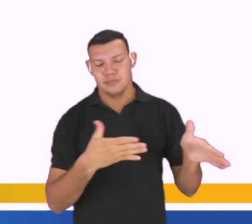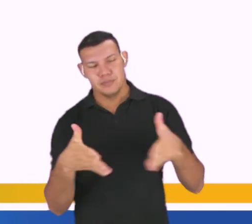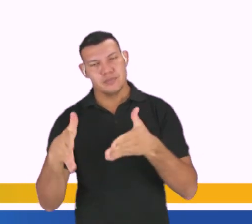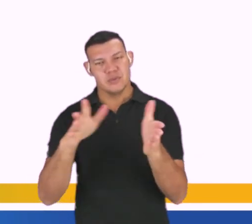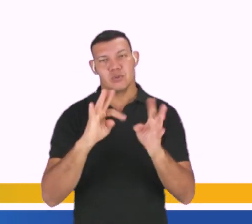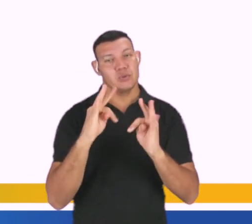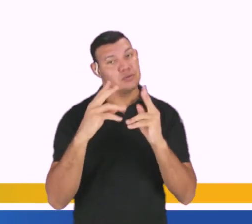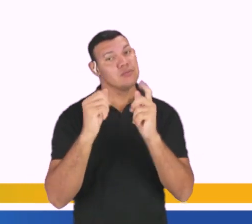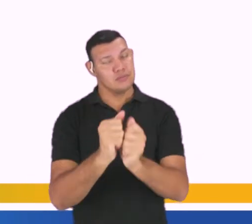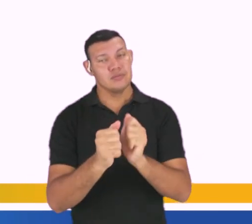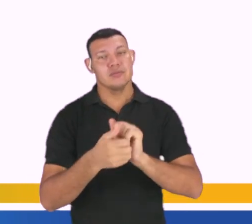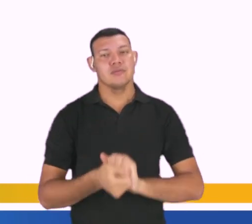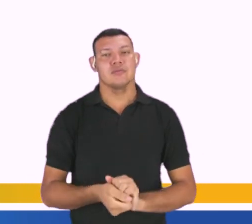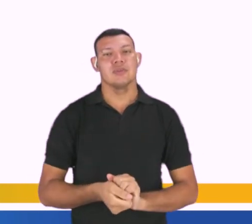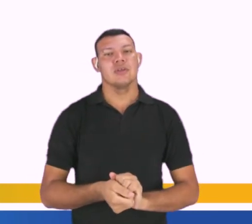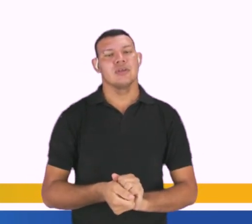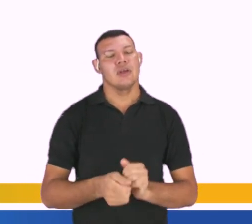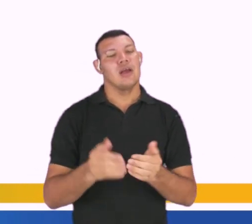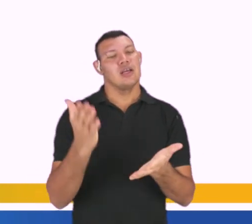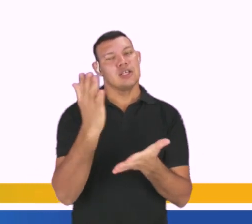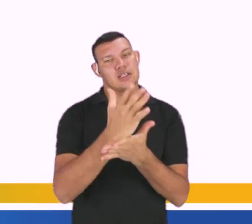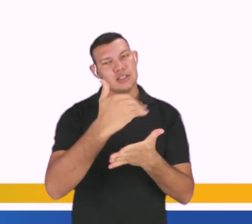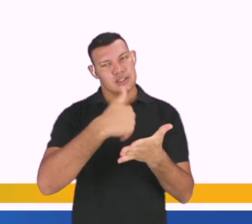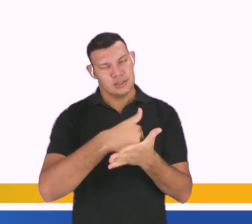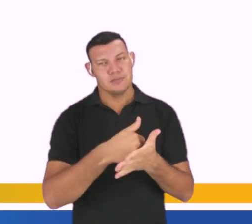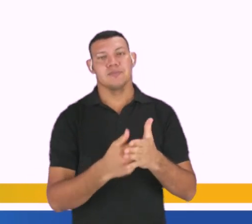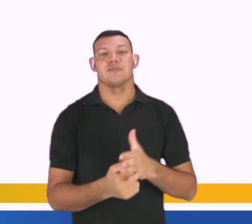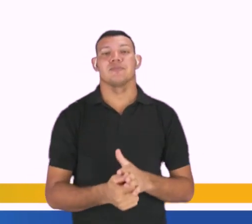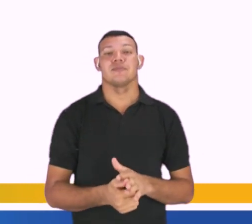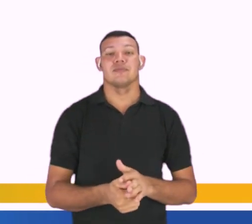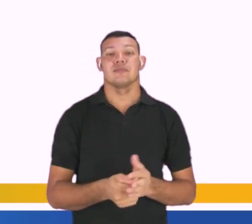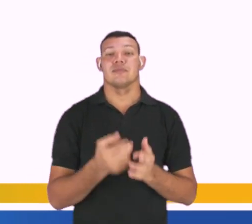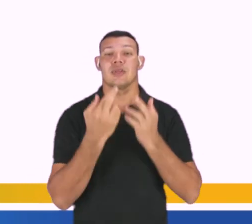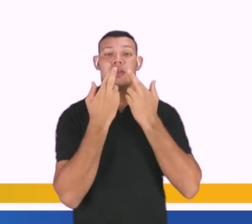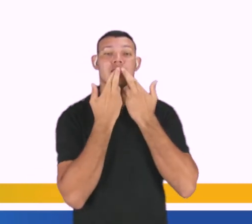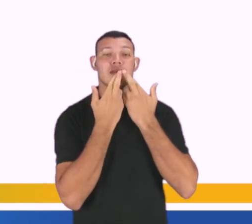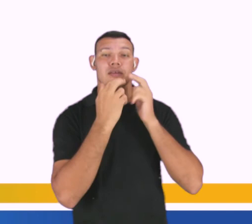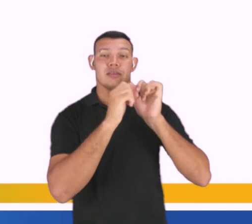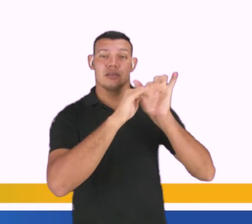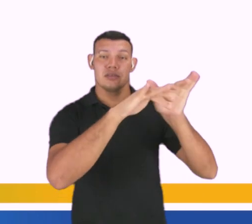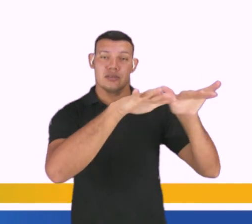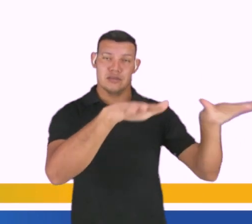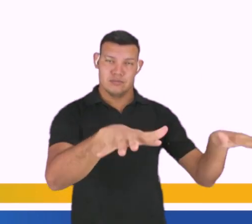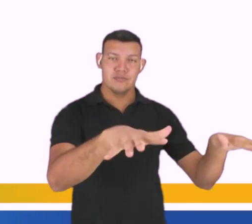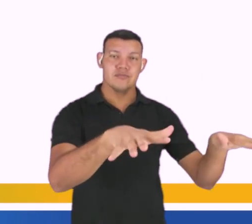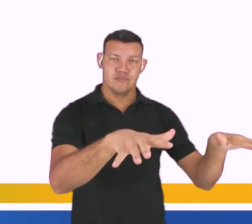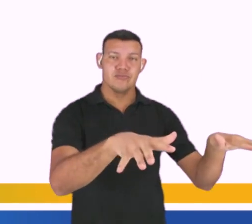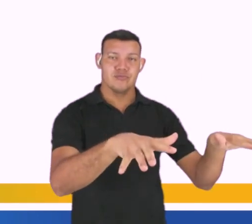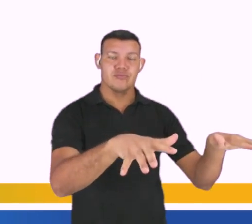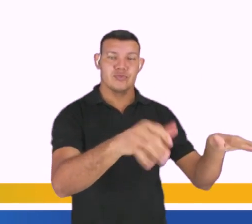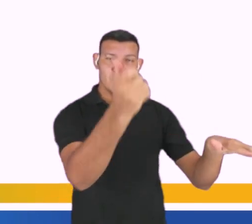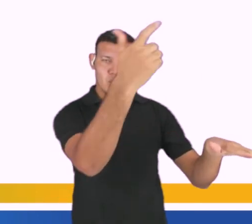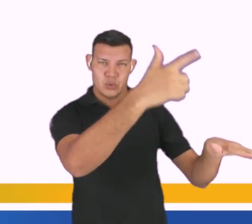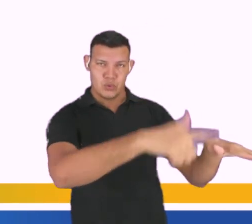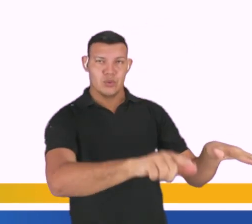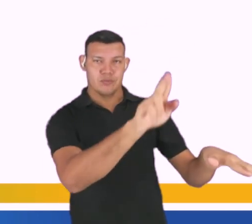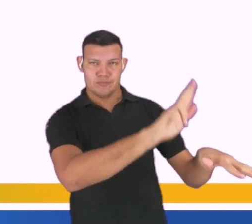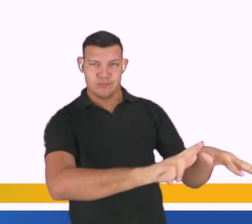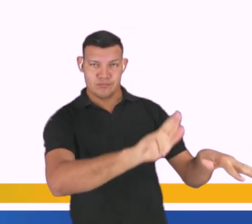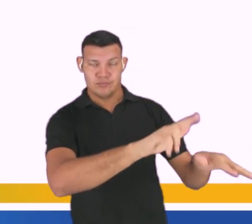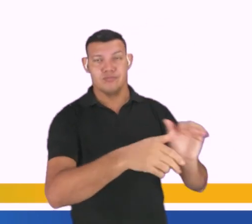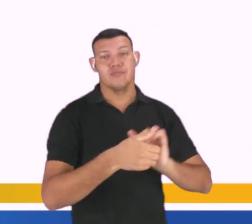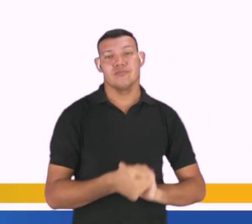eles podem se subdividir em recursos naturais não renováveis e recursos